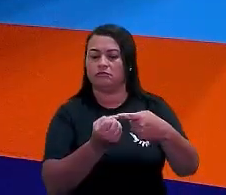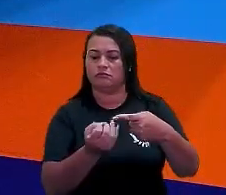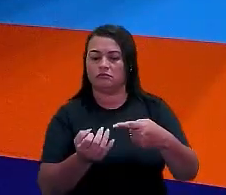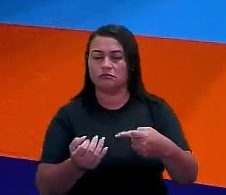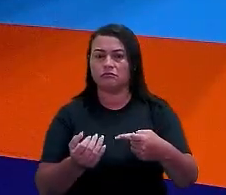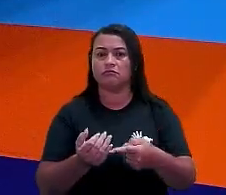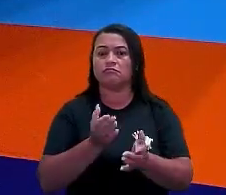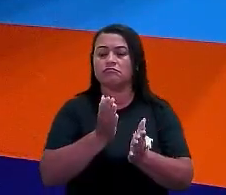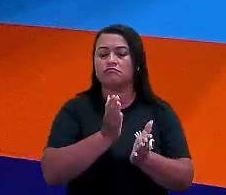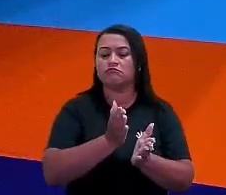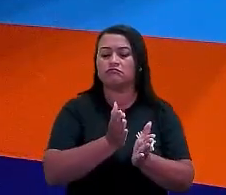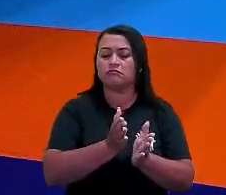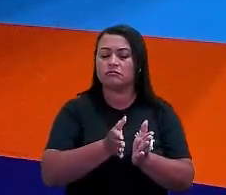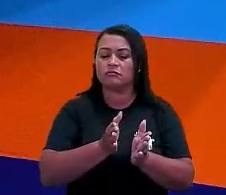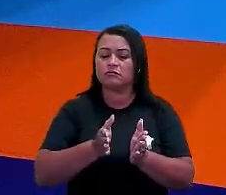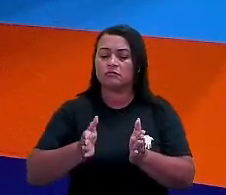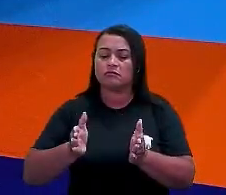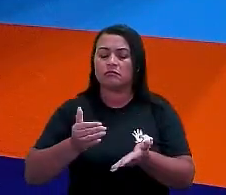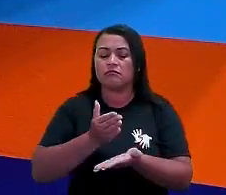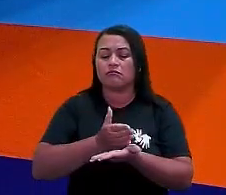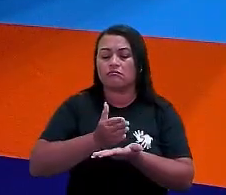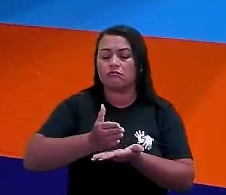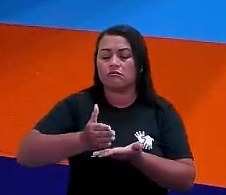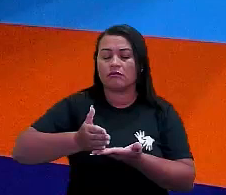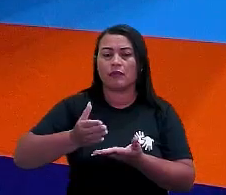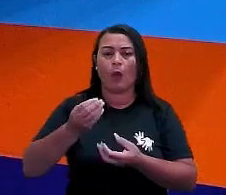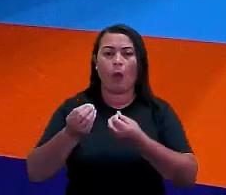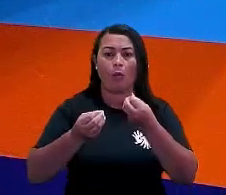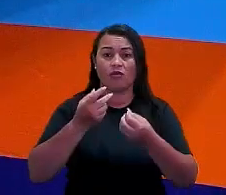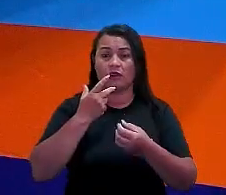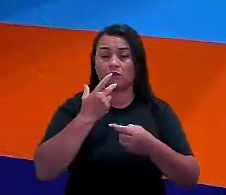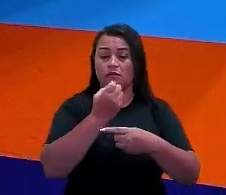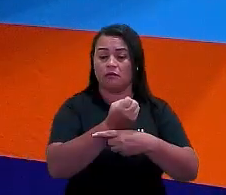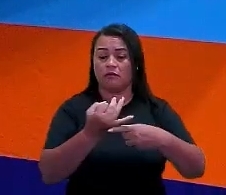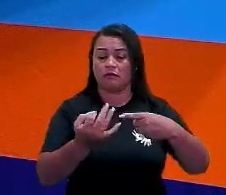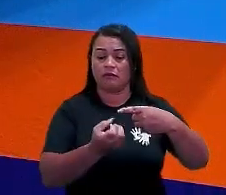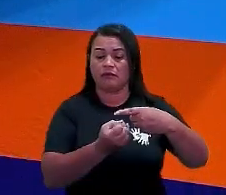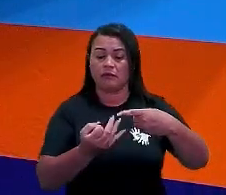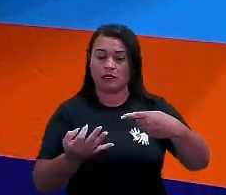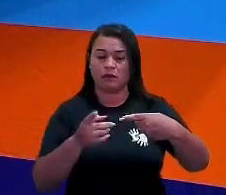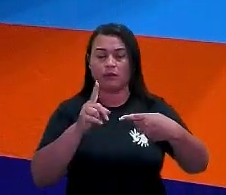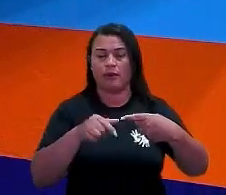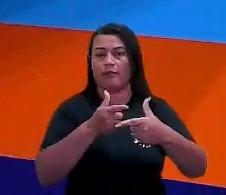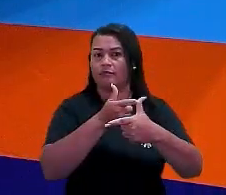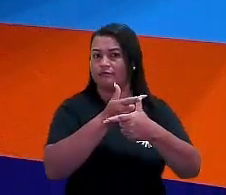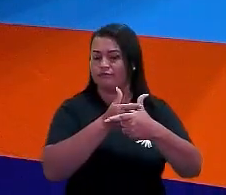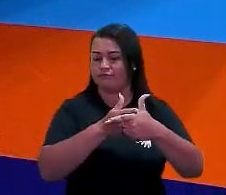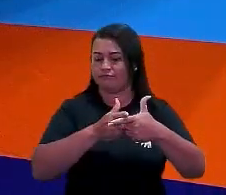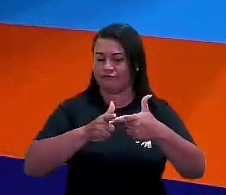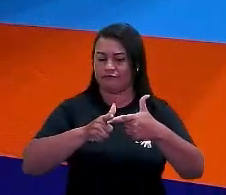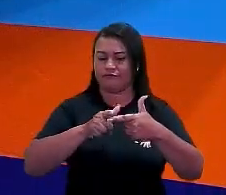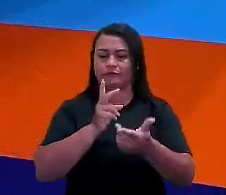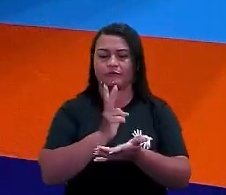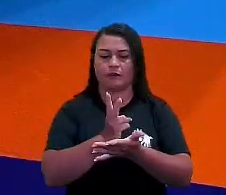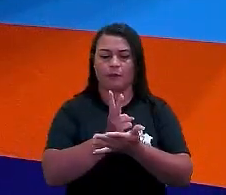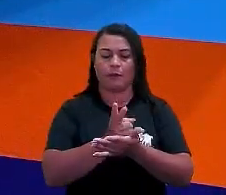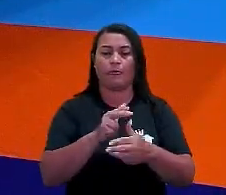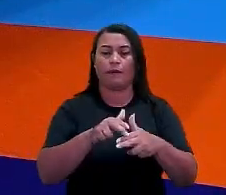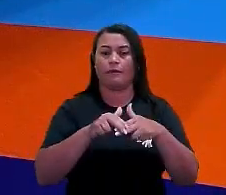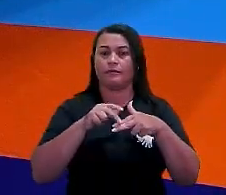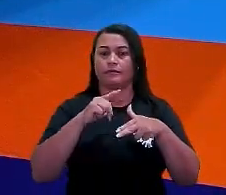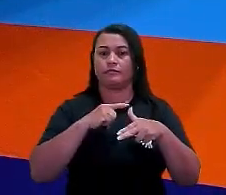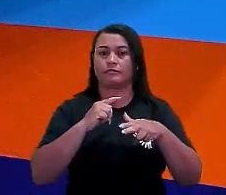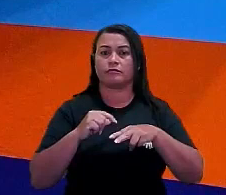várias partes ao mesmo tempo. Então, se eu estou falando de fração, eu estou falando de divisão. Por isso que são dois assuntos que